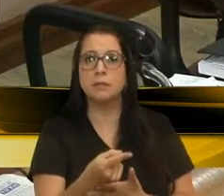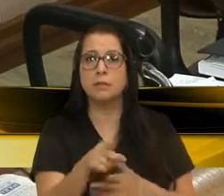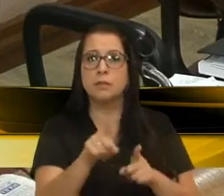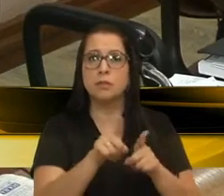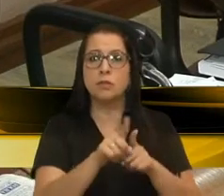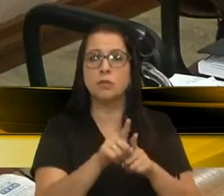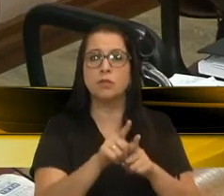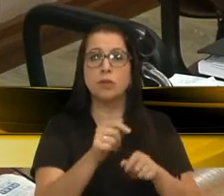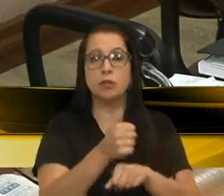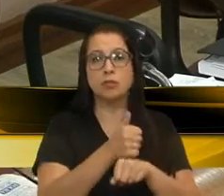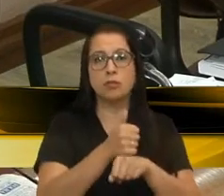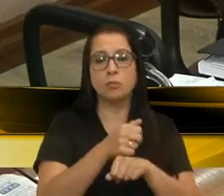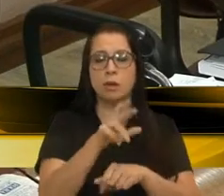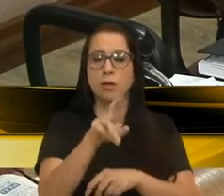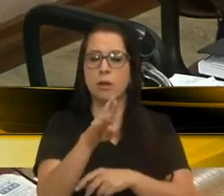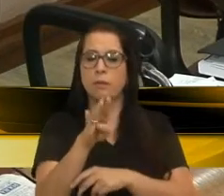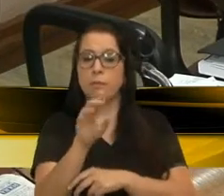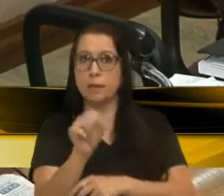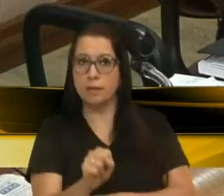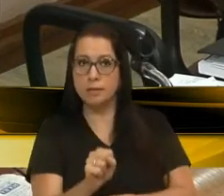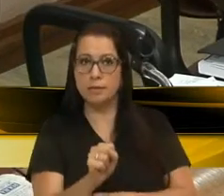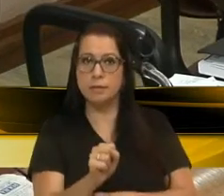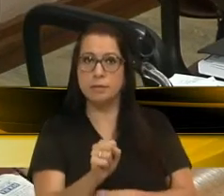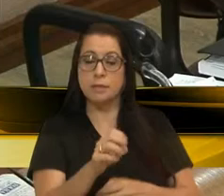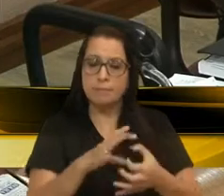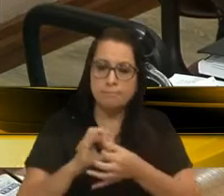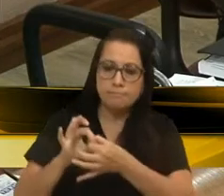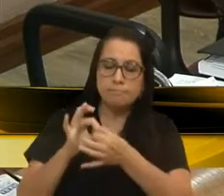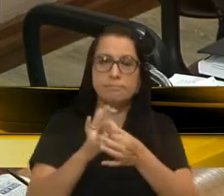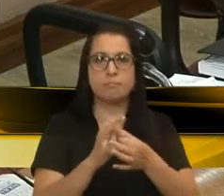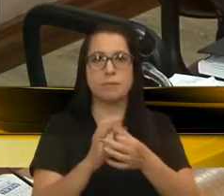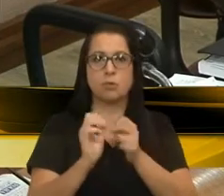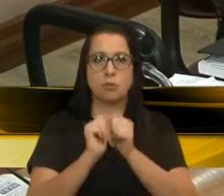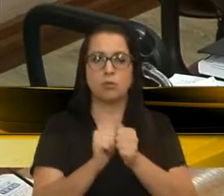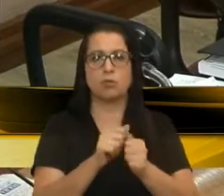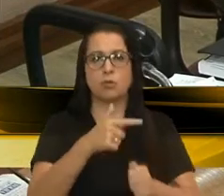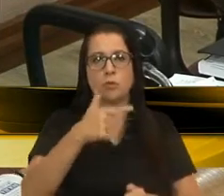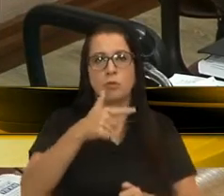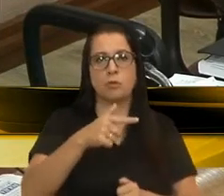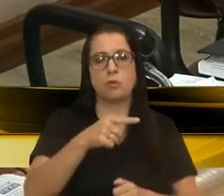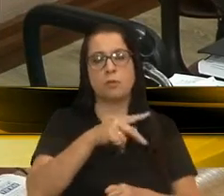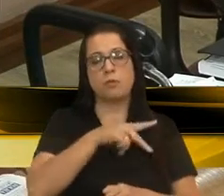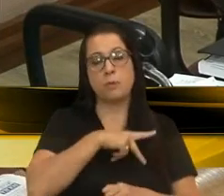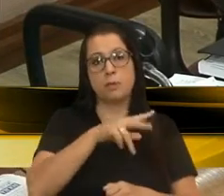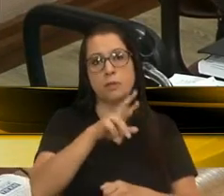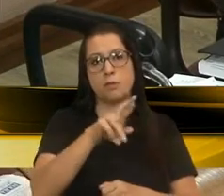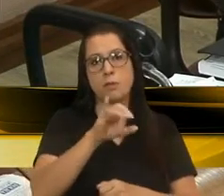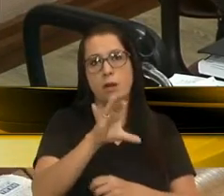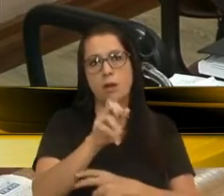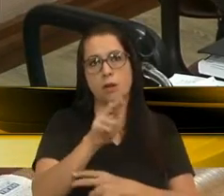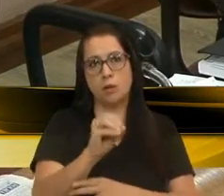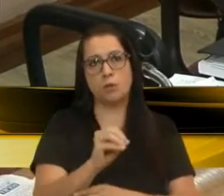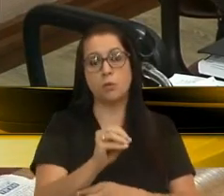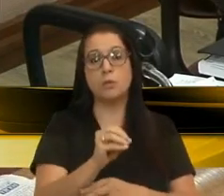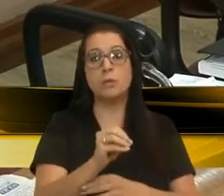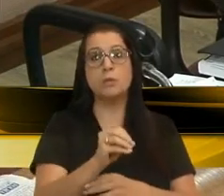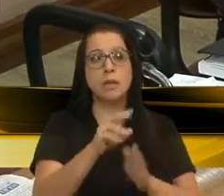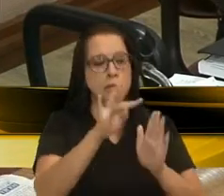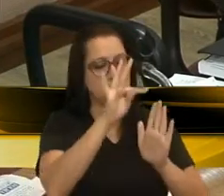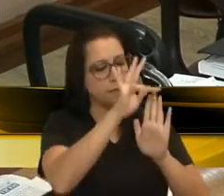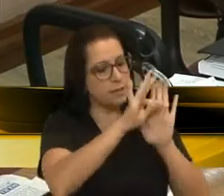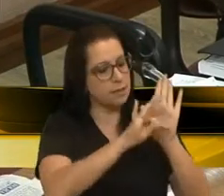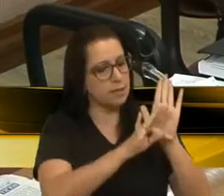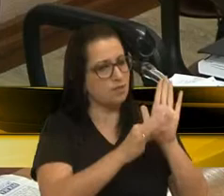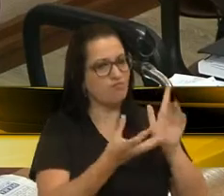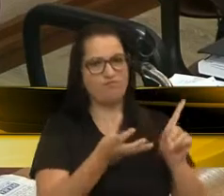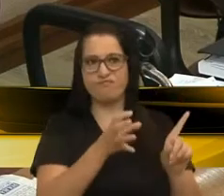o jornalismo da RBS no processo de integração, e tem na vice-presidência o Ricardo Dini. Então é importante essa nota de repúdio da ARI Serra Gaúcha